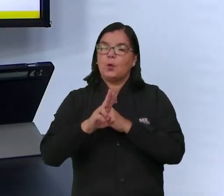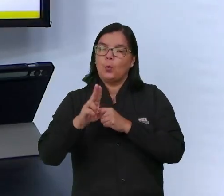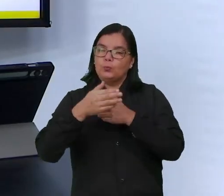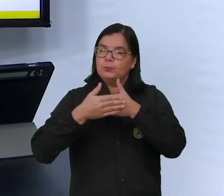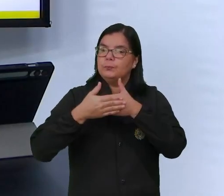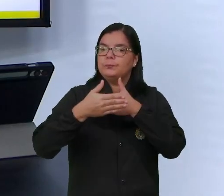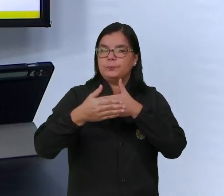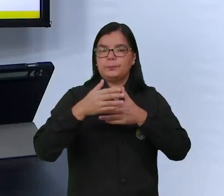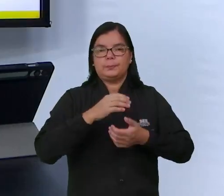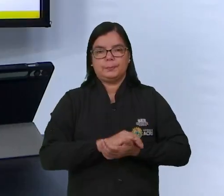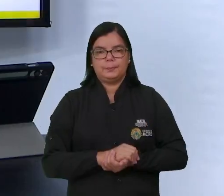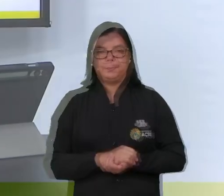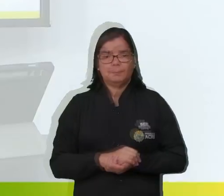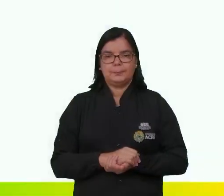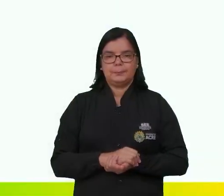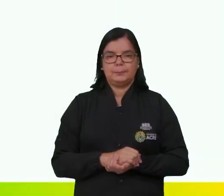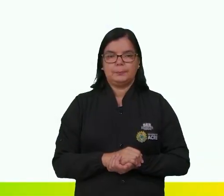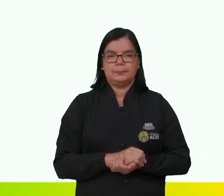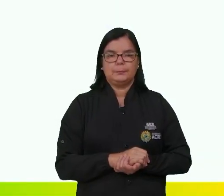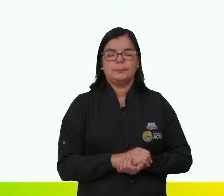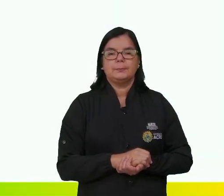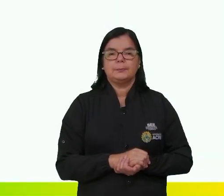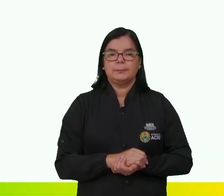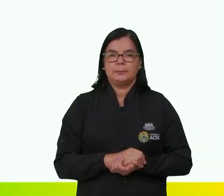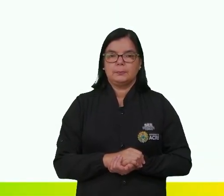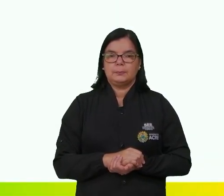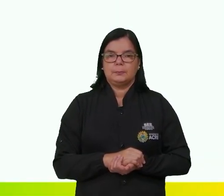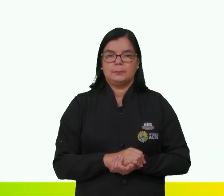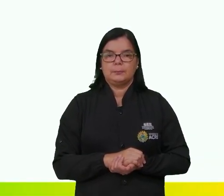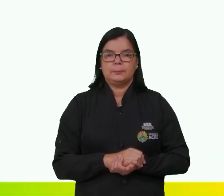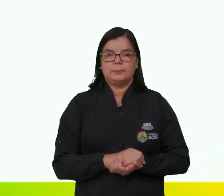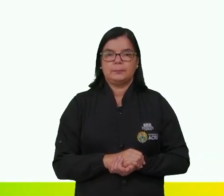frente. Pois bem, vamos continuar.